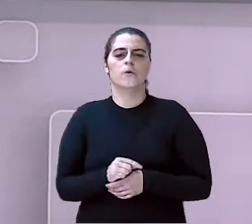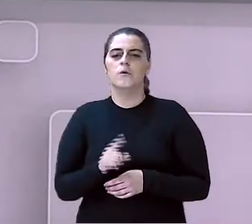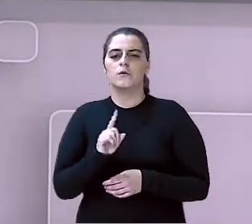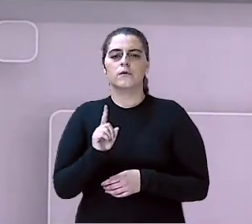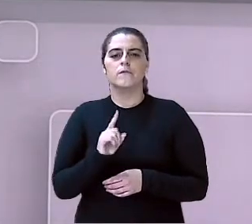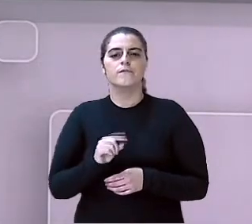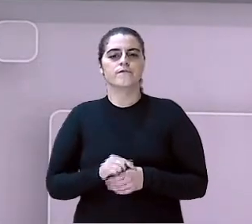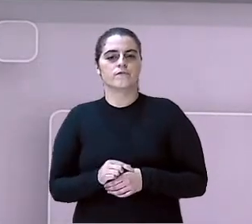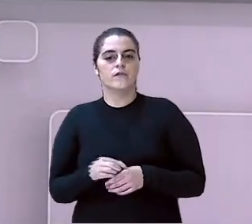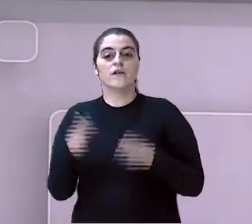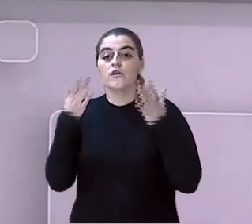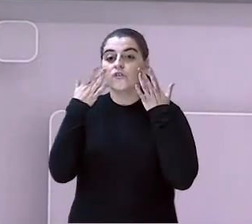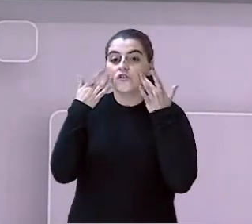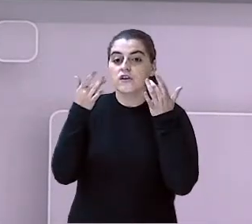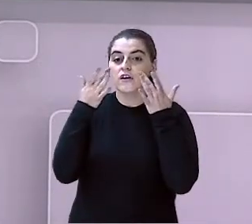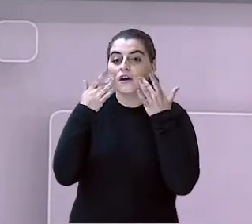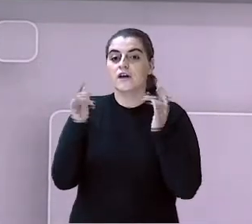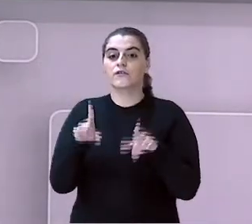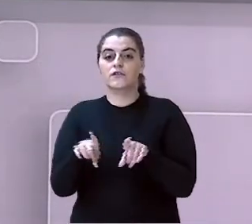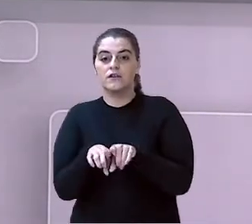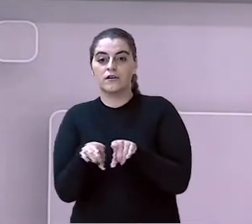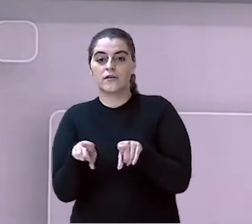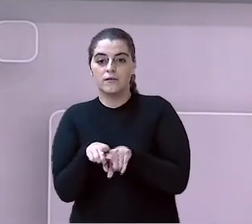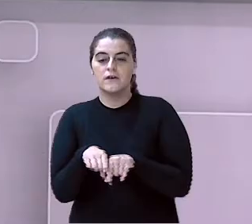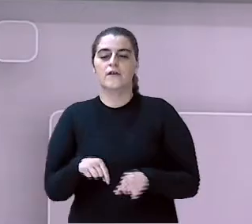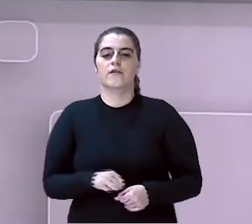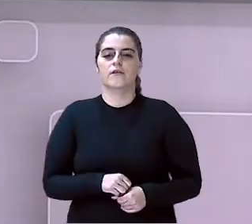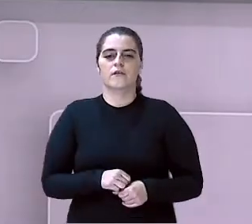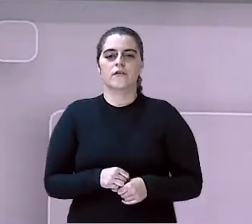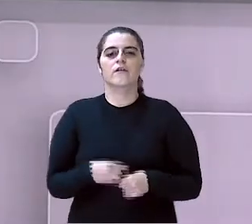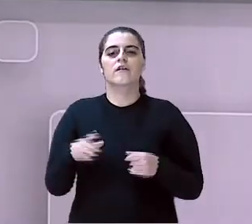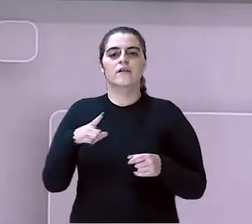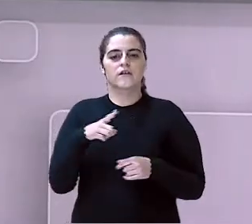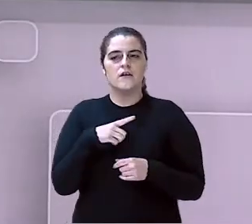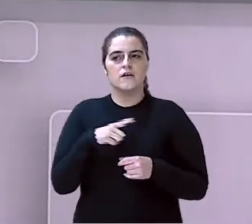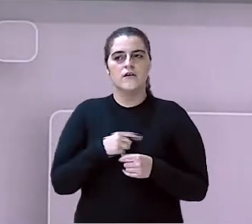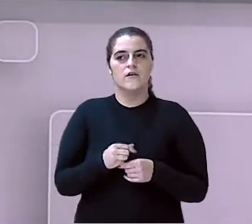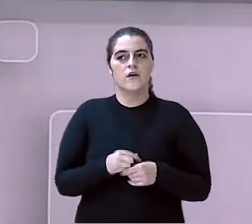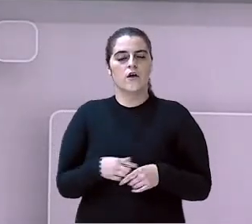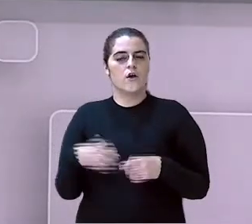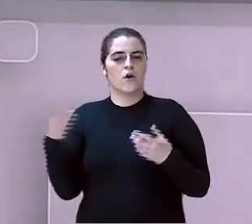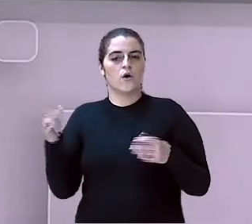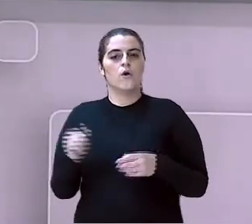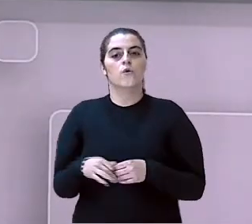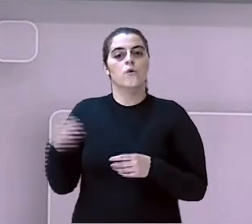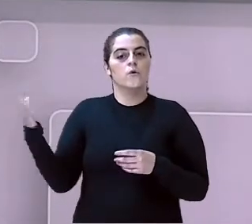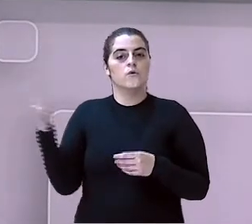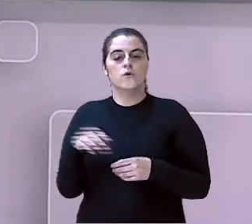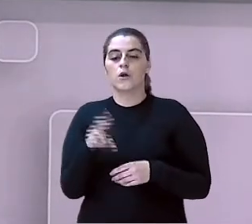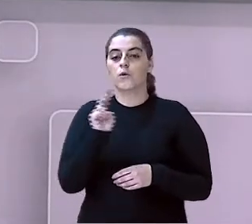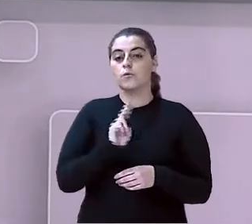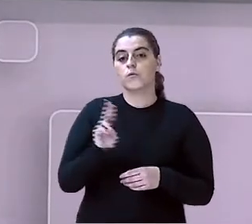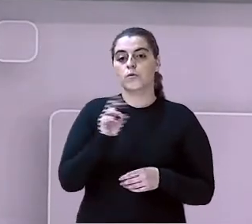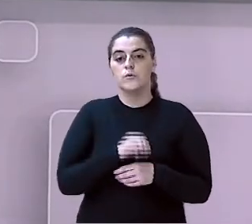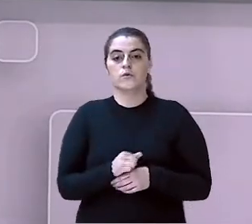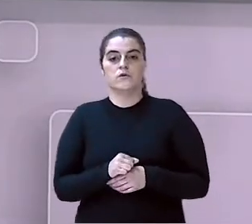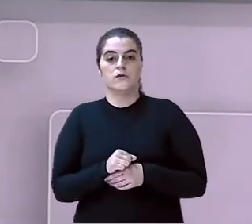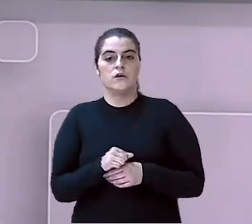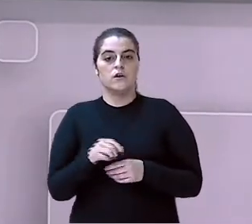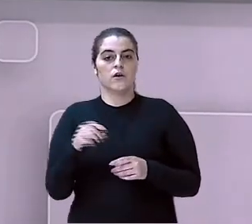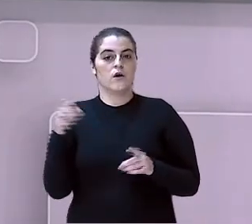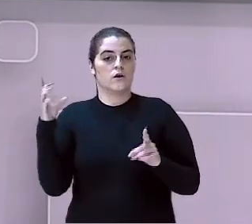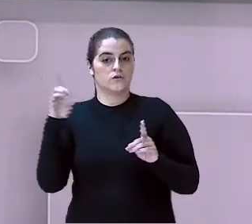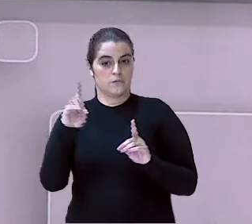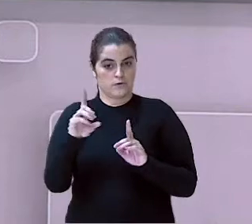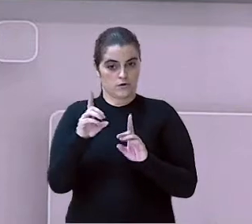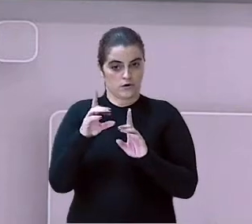acontece também no teatro. Você vai lá no teatro, muitas vezes os atores não usam microfone. Eles só